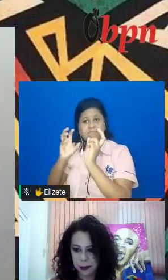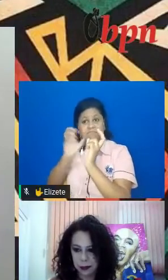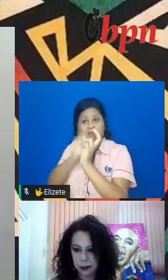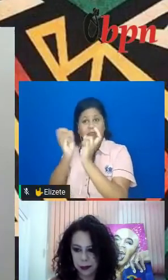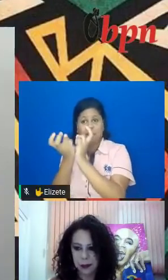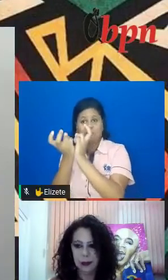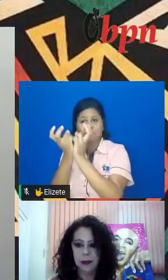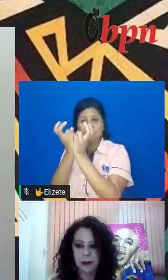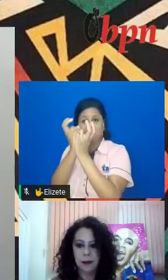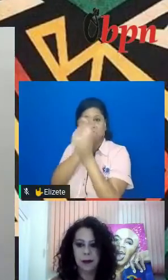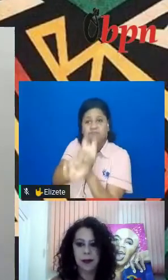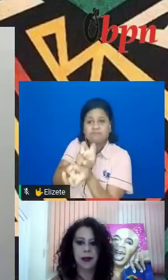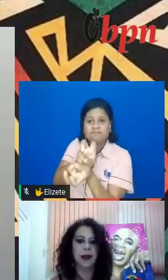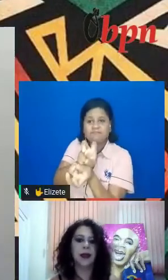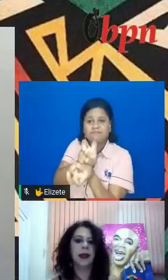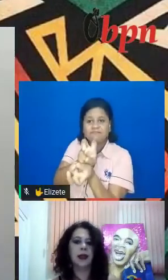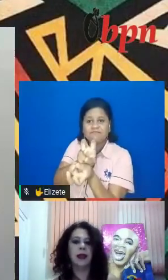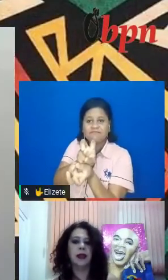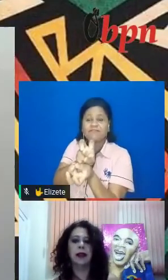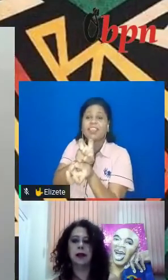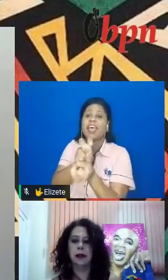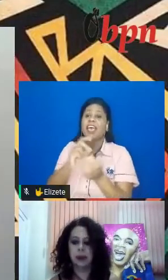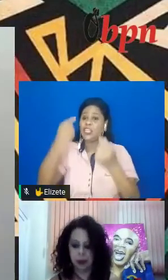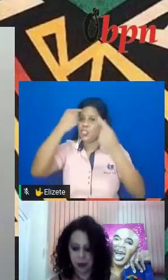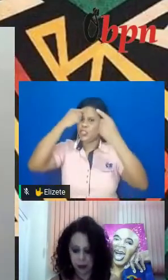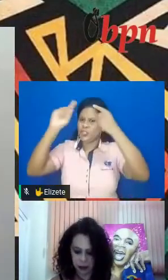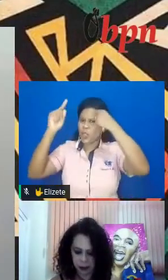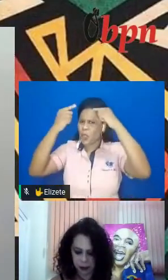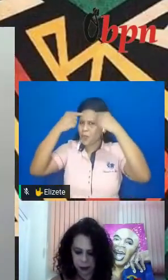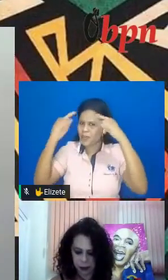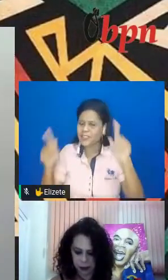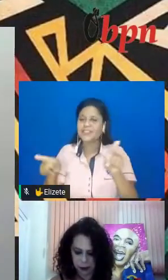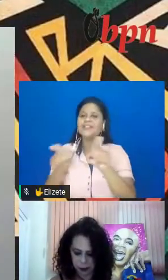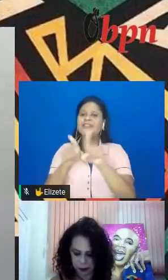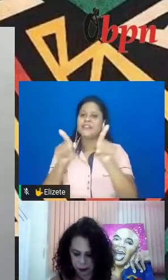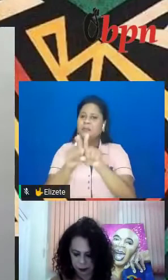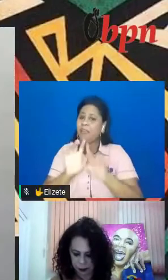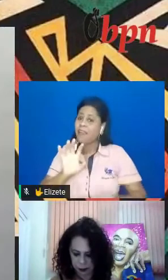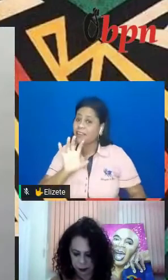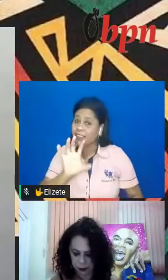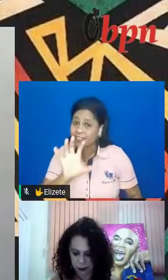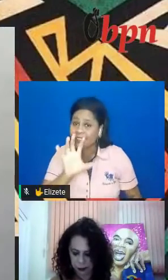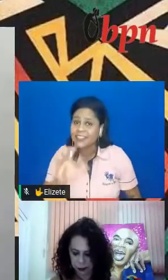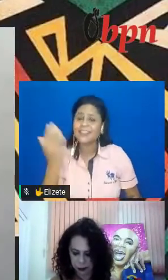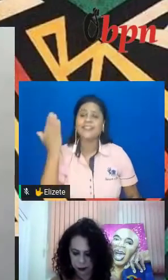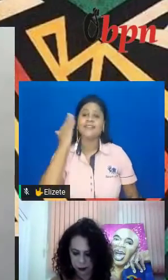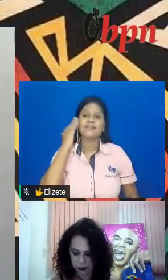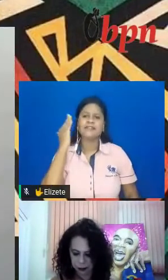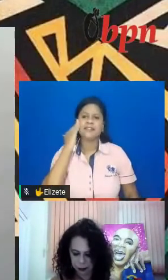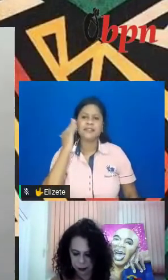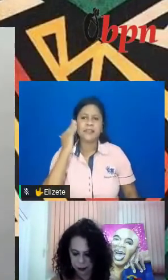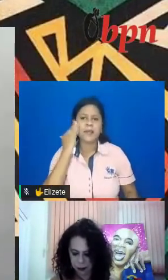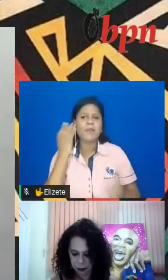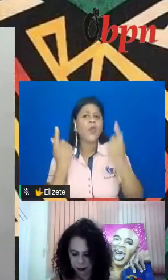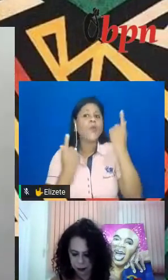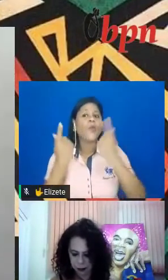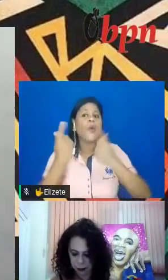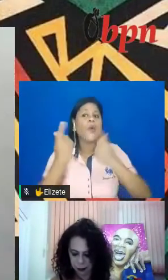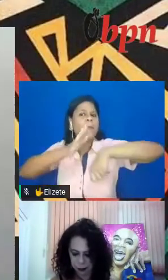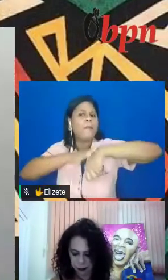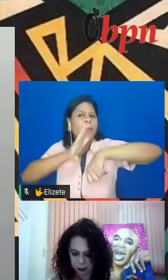outro. Então, a engenhosidade também passa por isso, de você saber qual momento que você